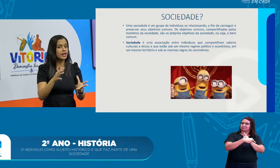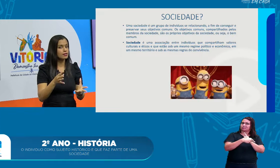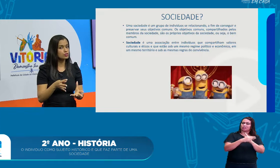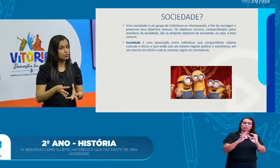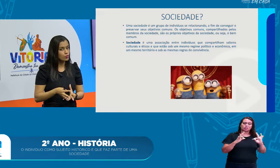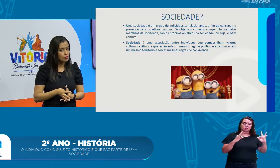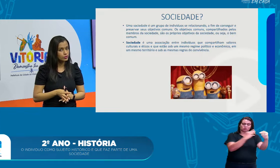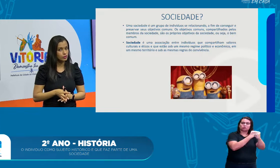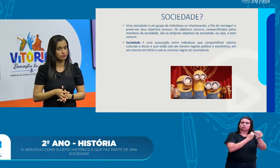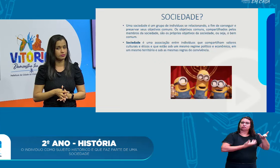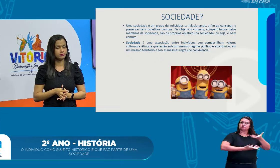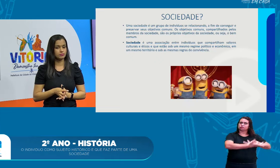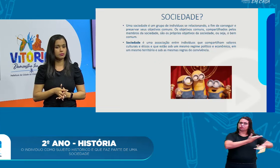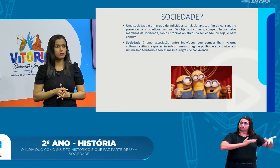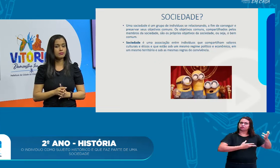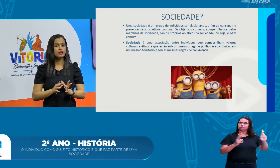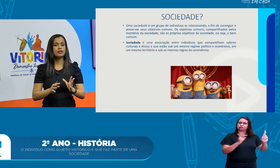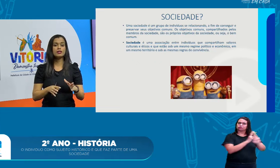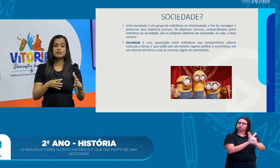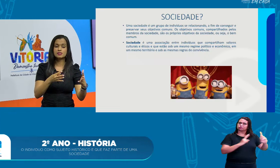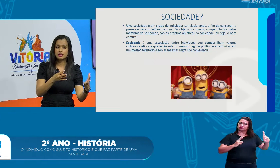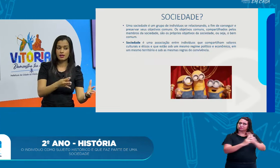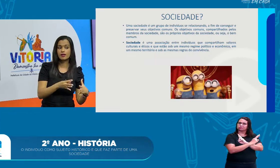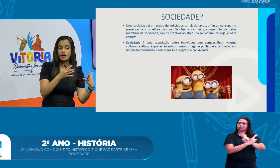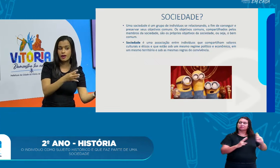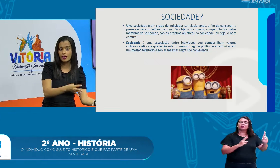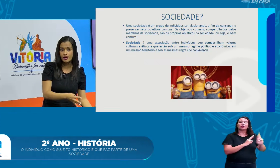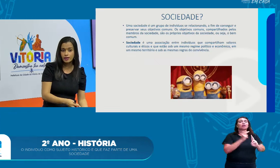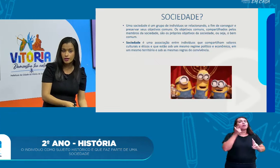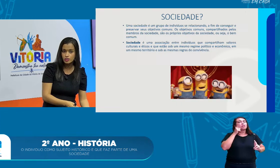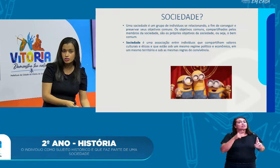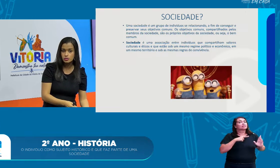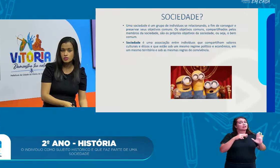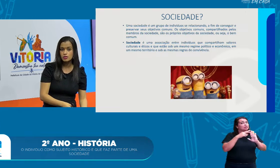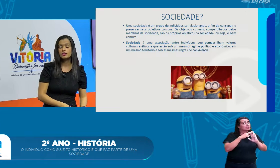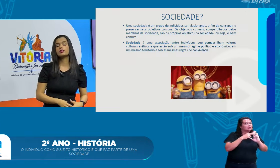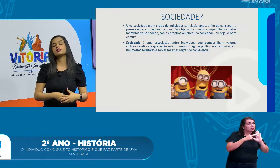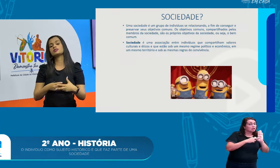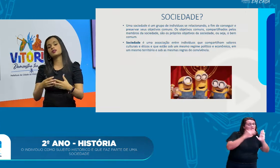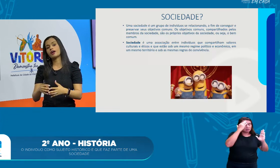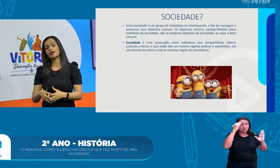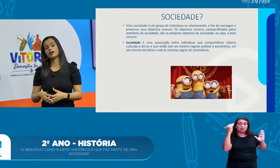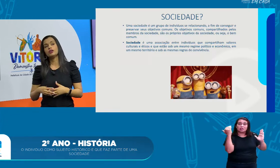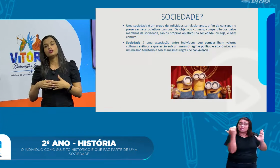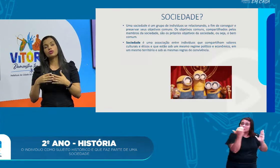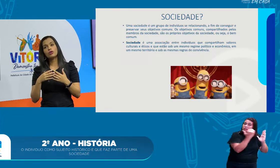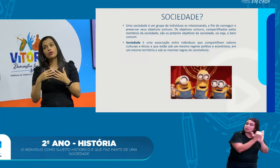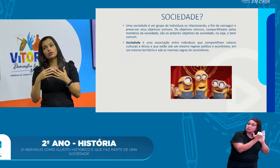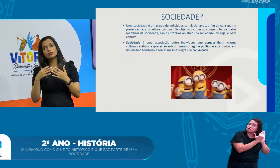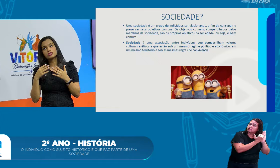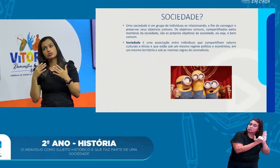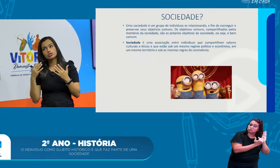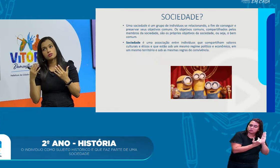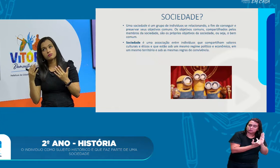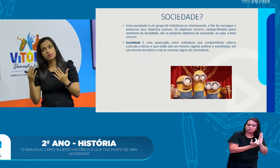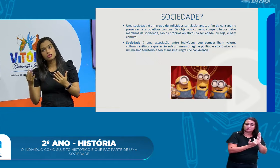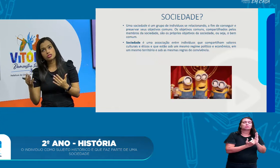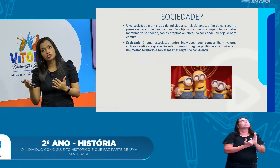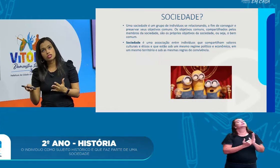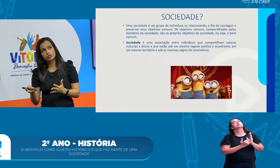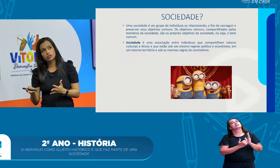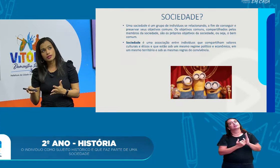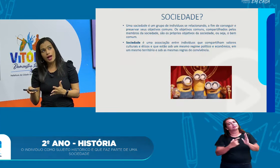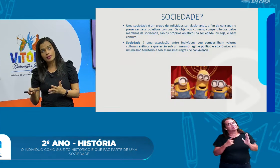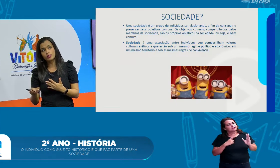se relacionam, tá bom? E que seguem regras, que seguem todos os seus